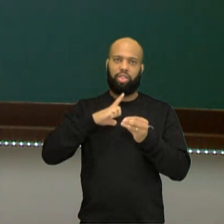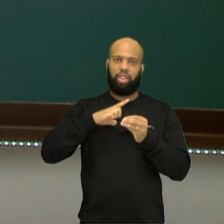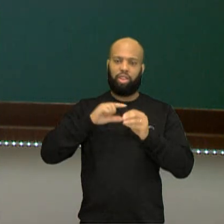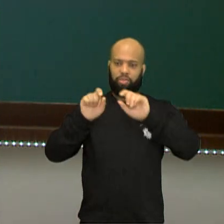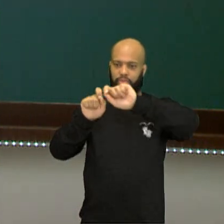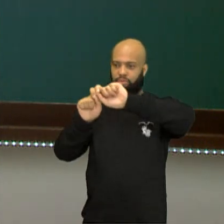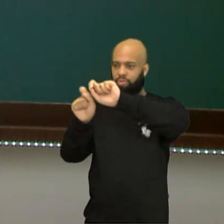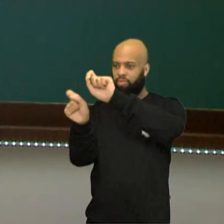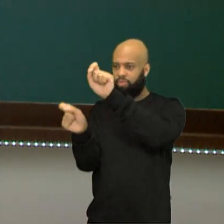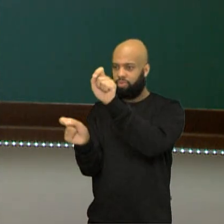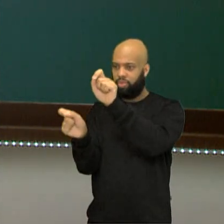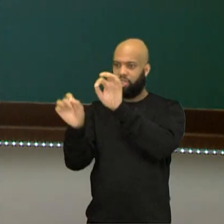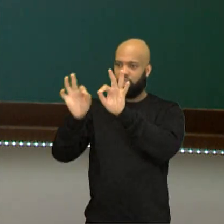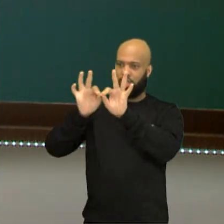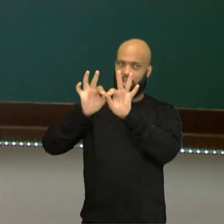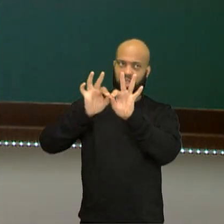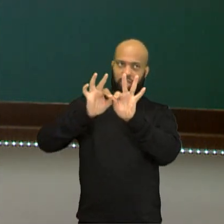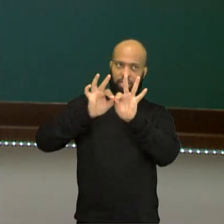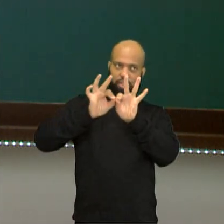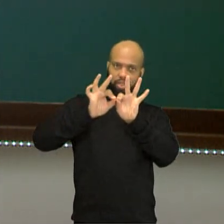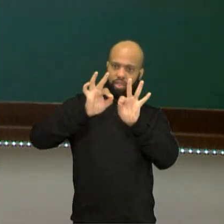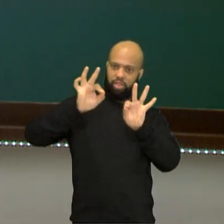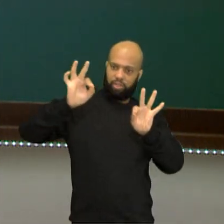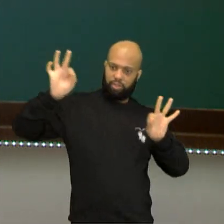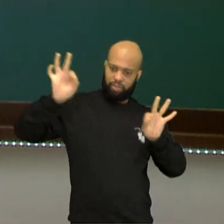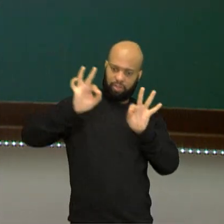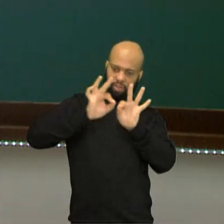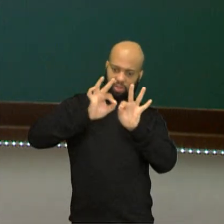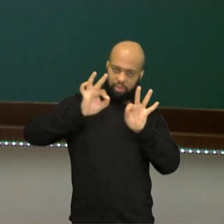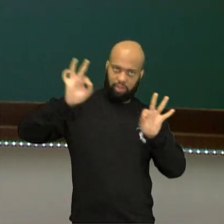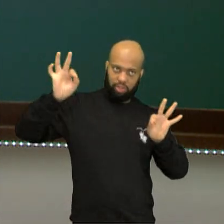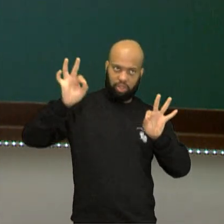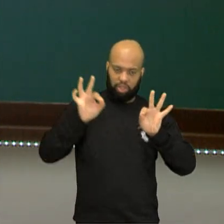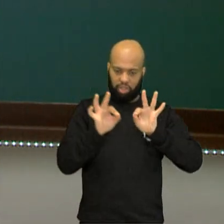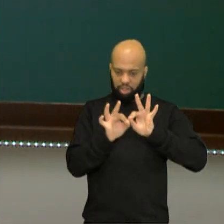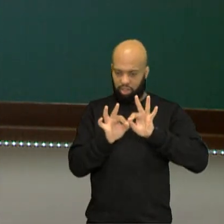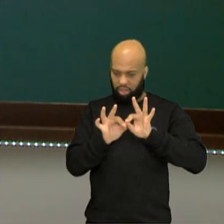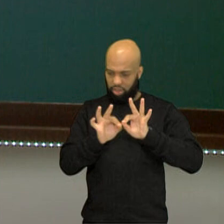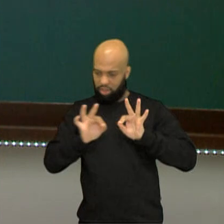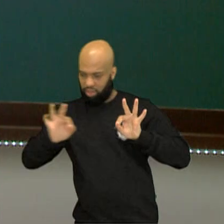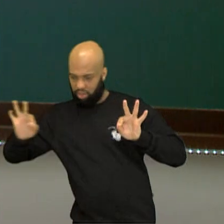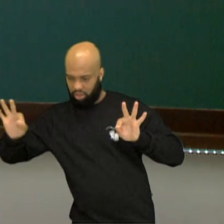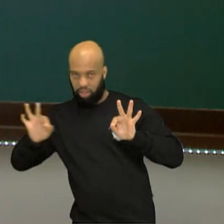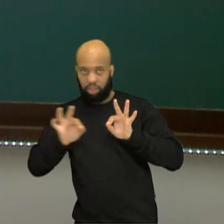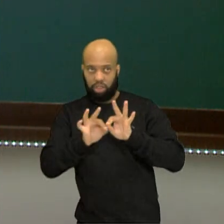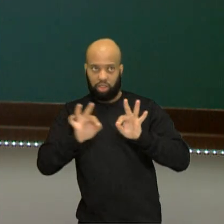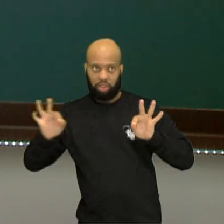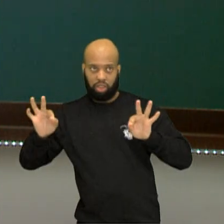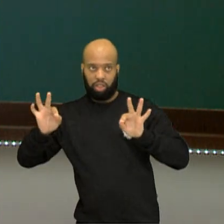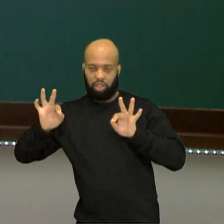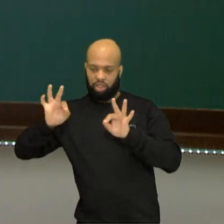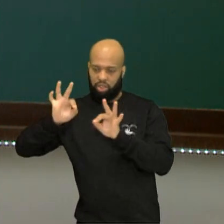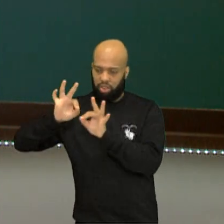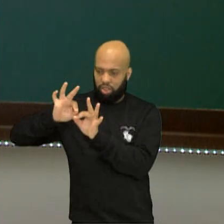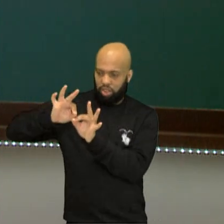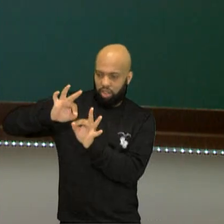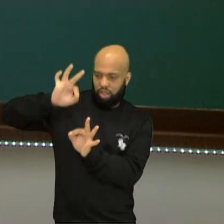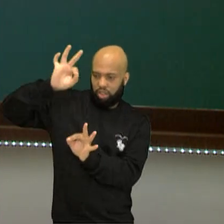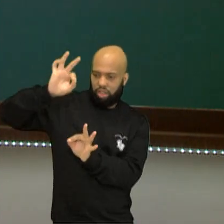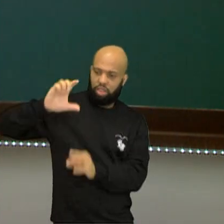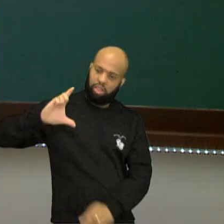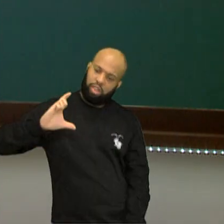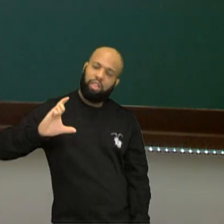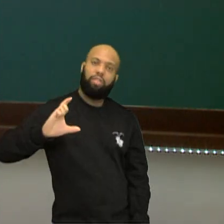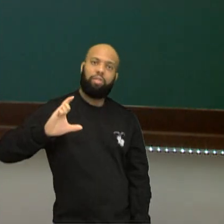uma reta perpendicular ao eixo x, paralela ao eixo y e que é tangente à circunferência no